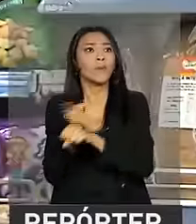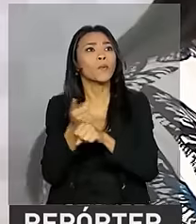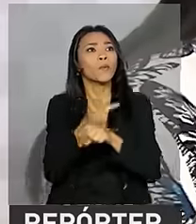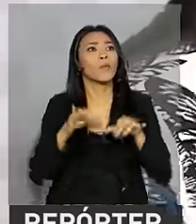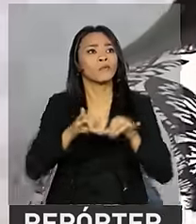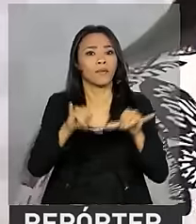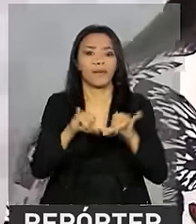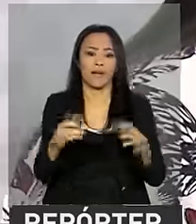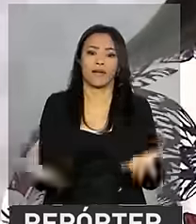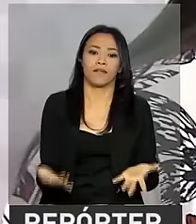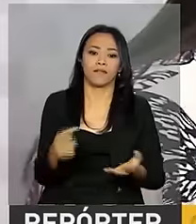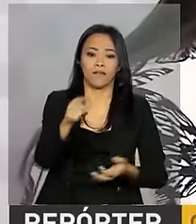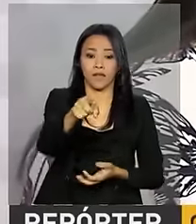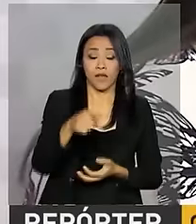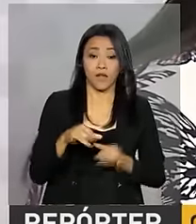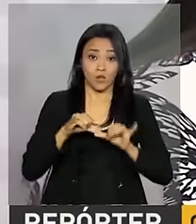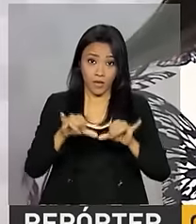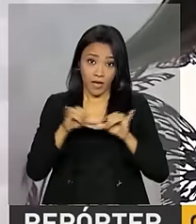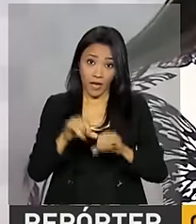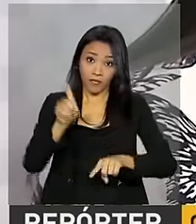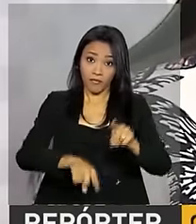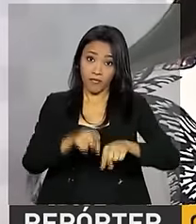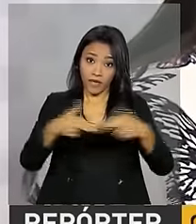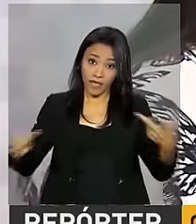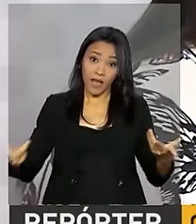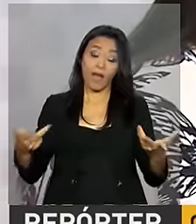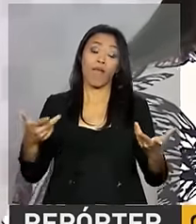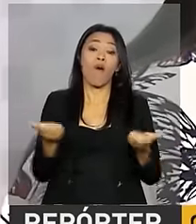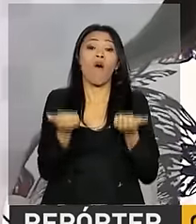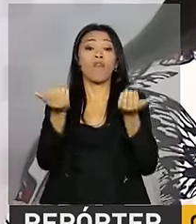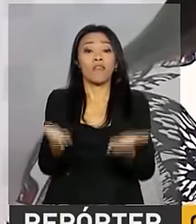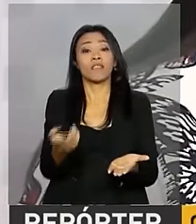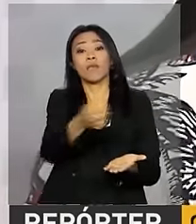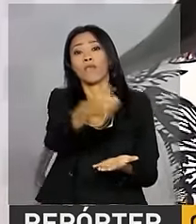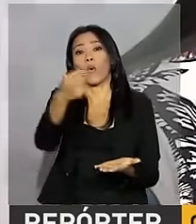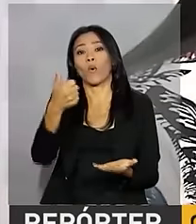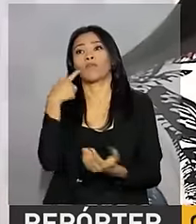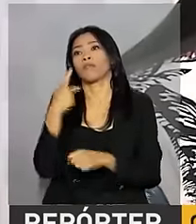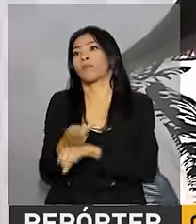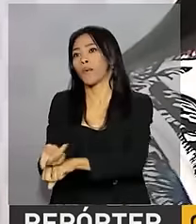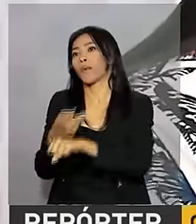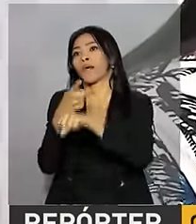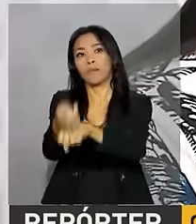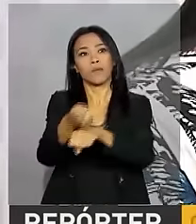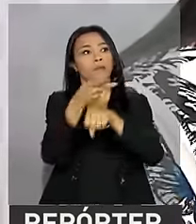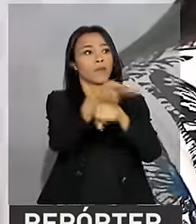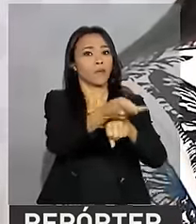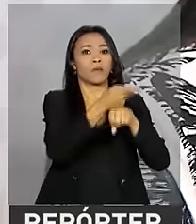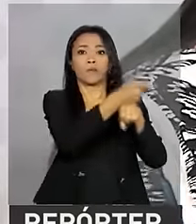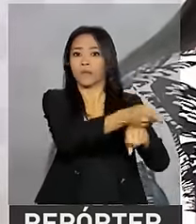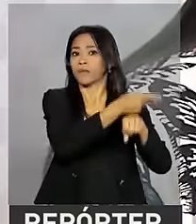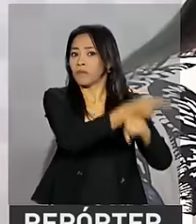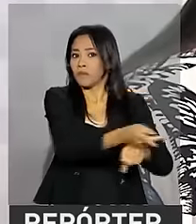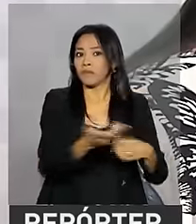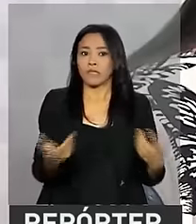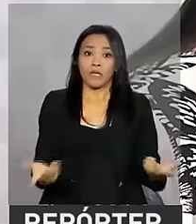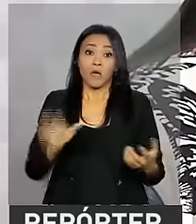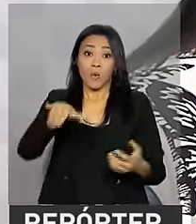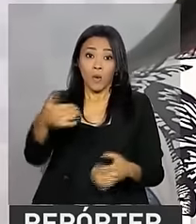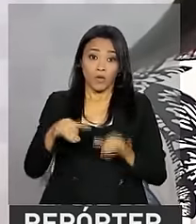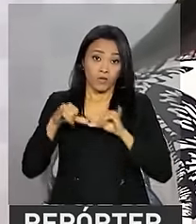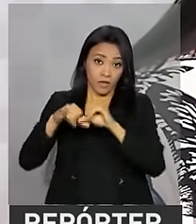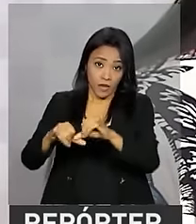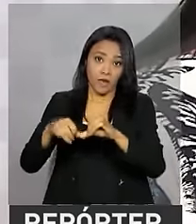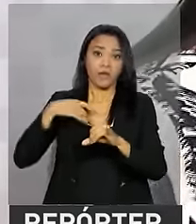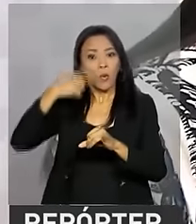ela que o mercado oferece em termos de produto muito pouco então você tem que sair buscando em um buscando em outro quando o mercado Desce